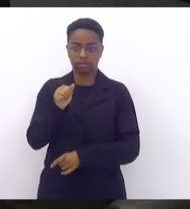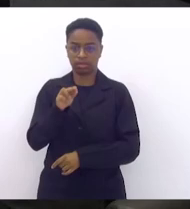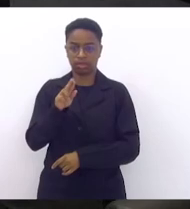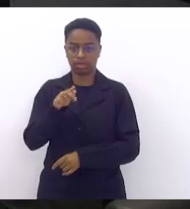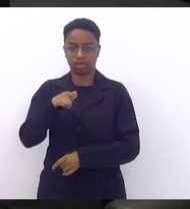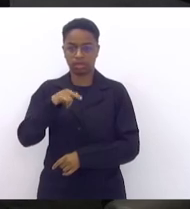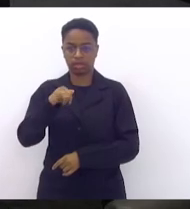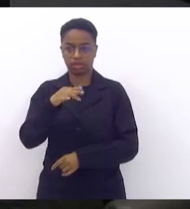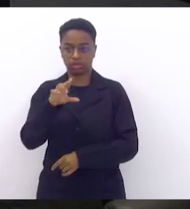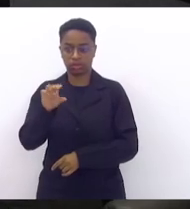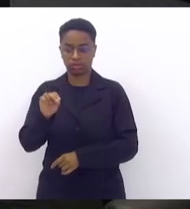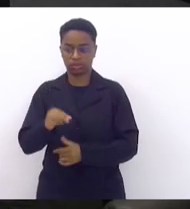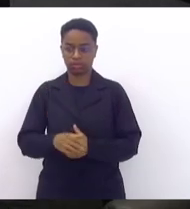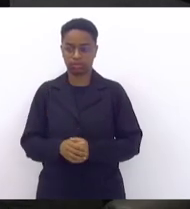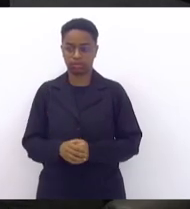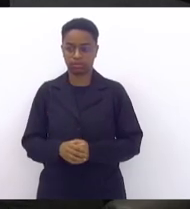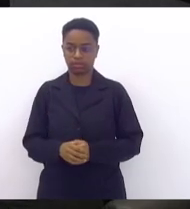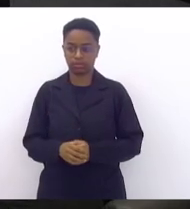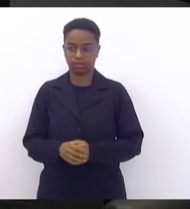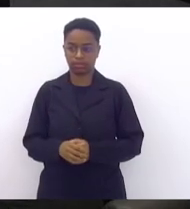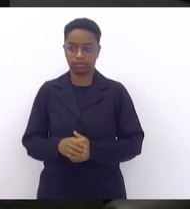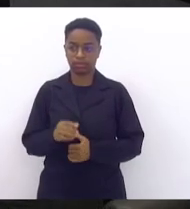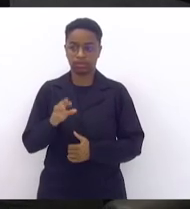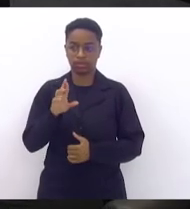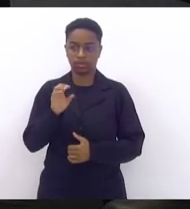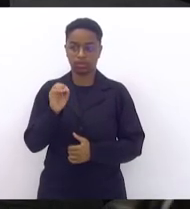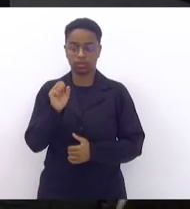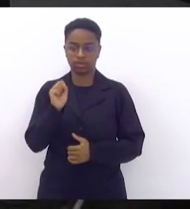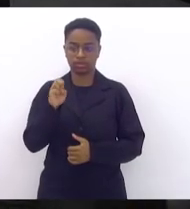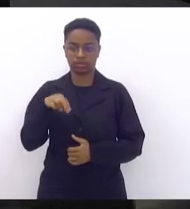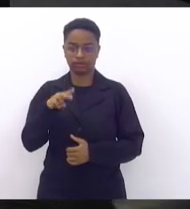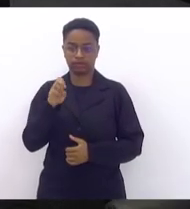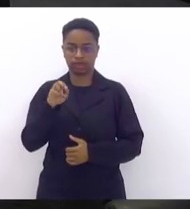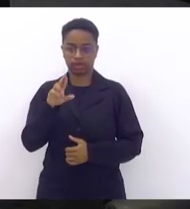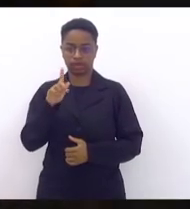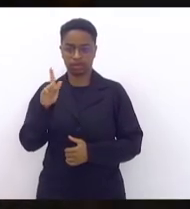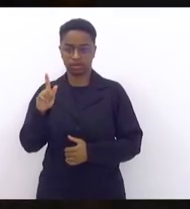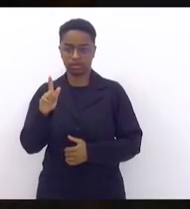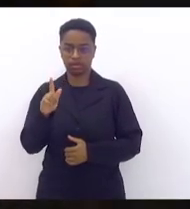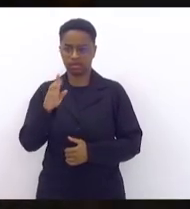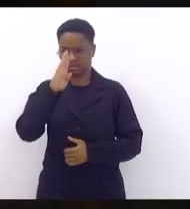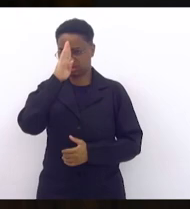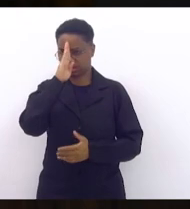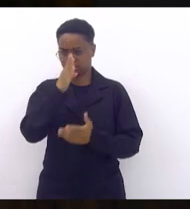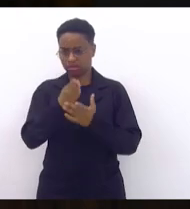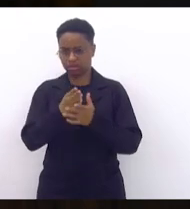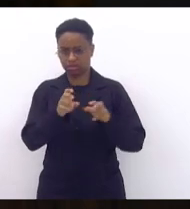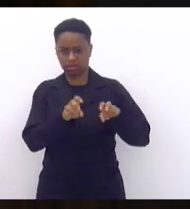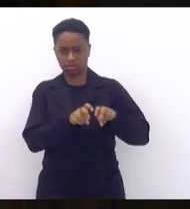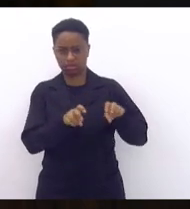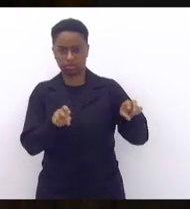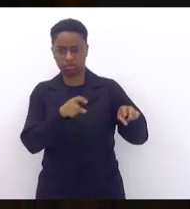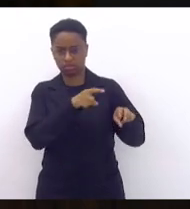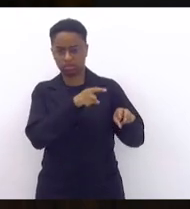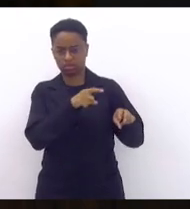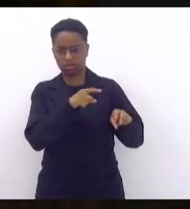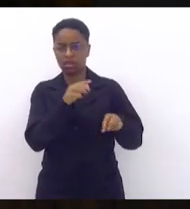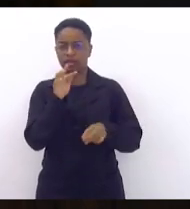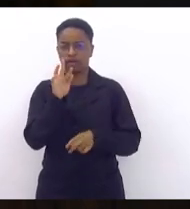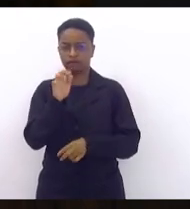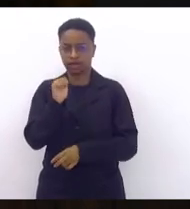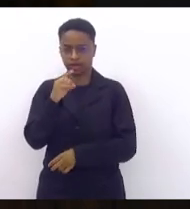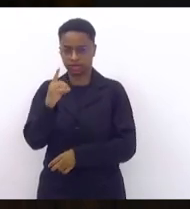Deputado Rosenberg Reis, deputado, eu acredito que a mesa ali, deputado